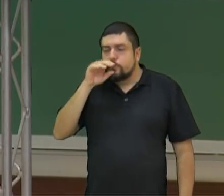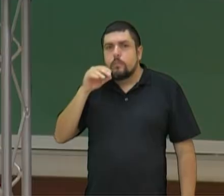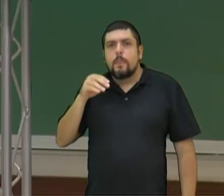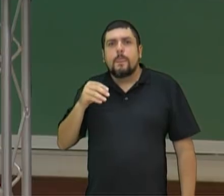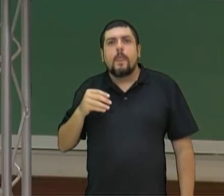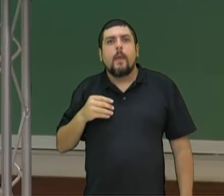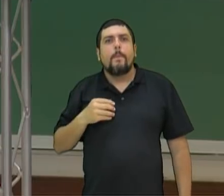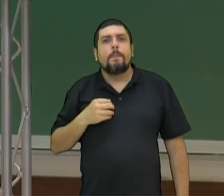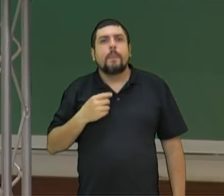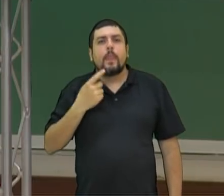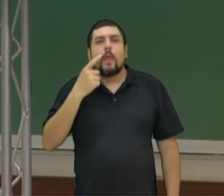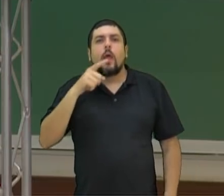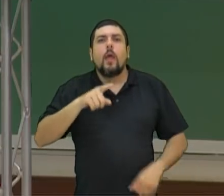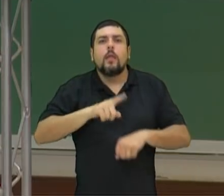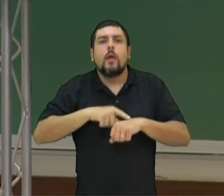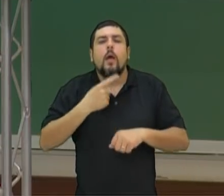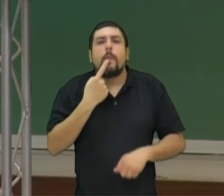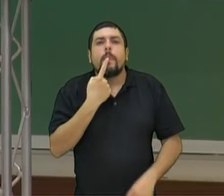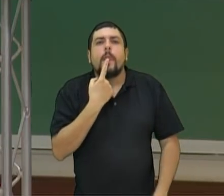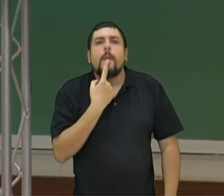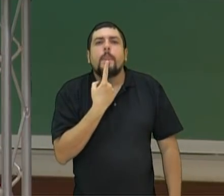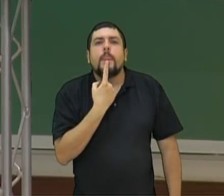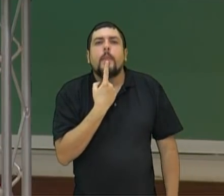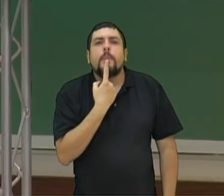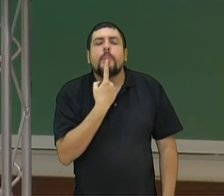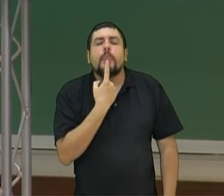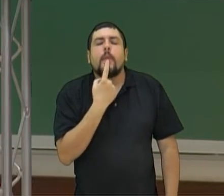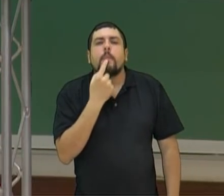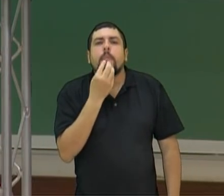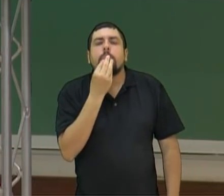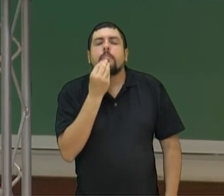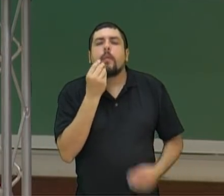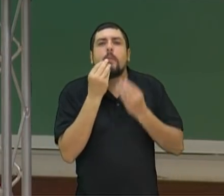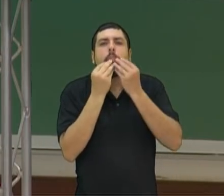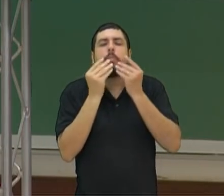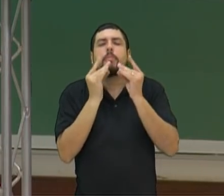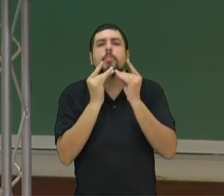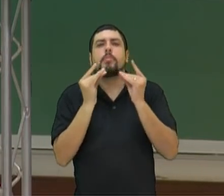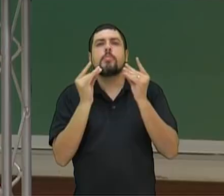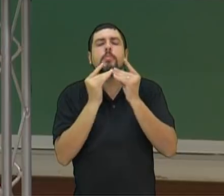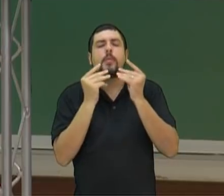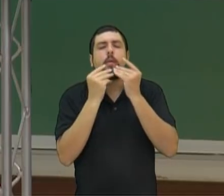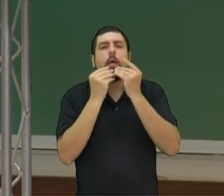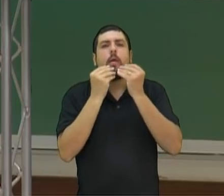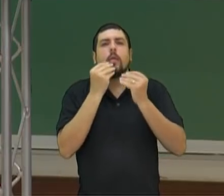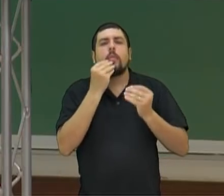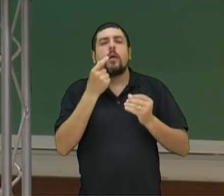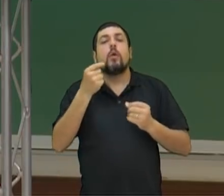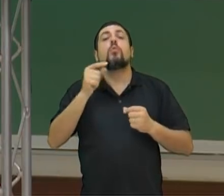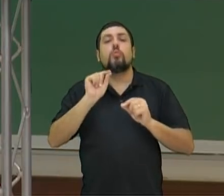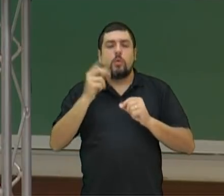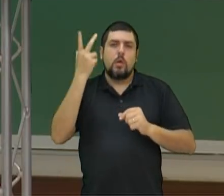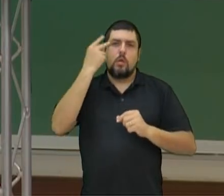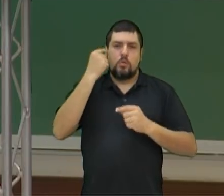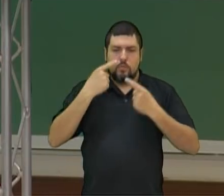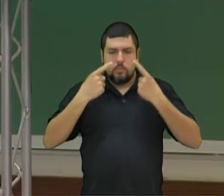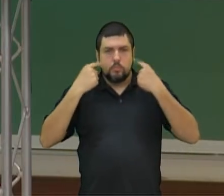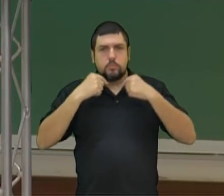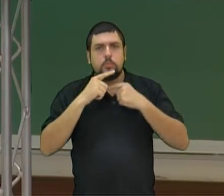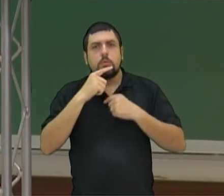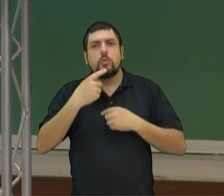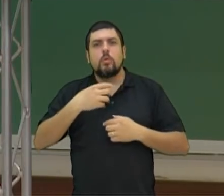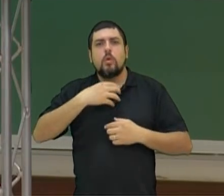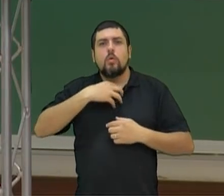repente, nossa, está saindo água da minha boca, estou salivando para comer esse bolo. Então, é uma resposta aos